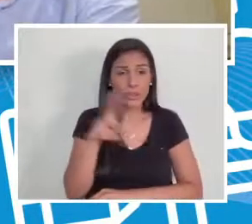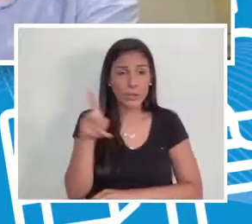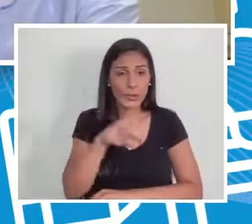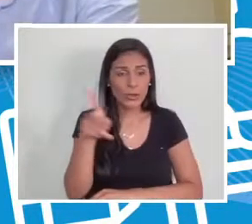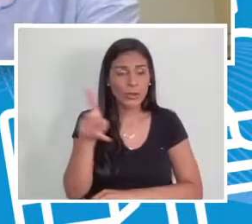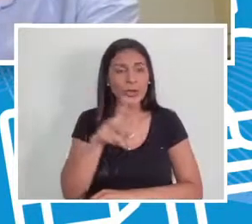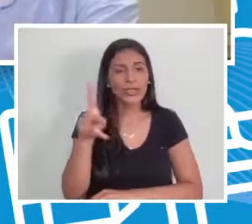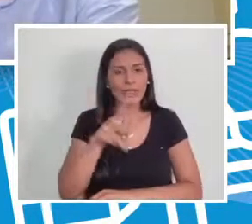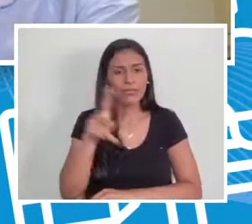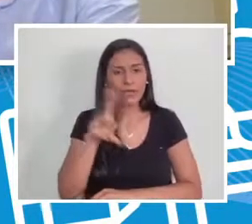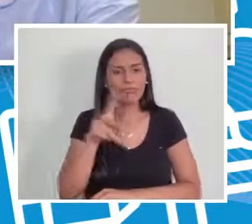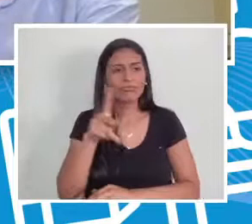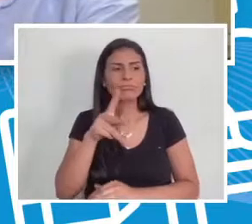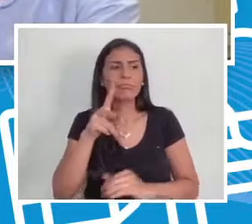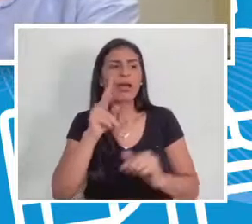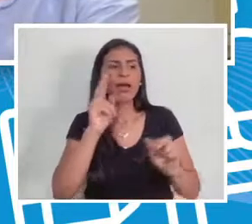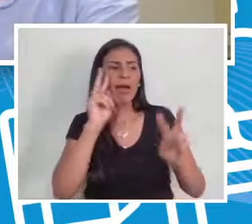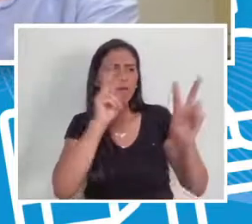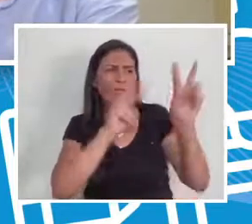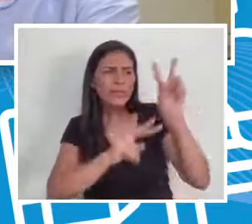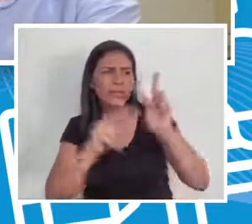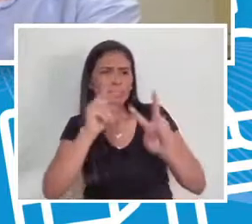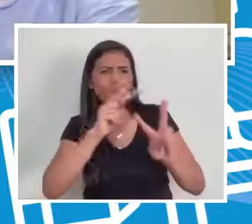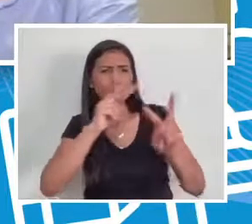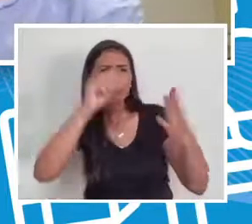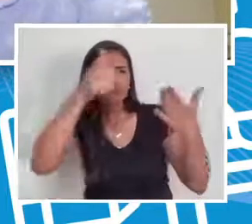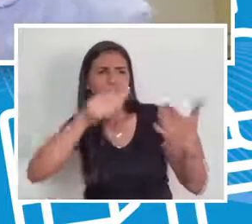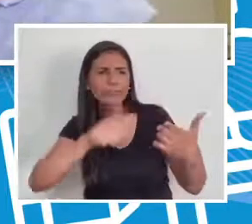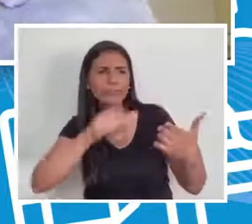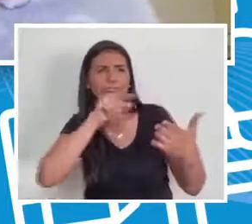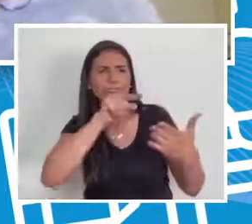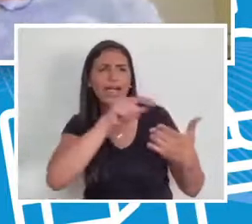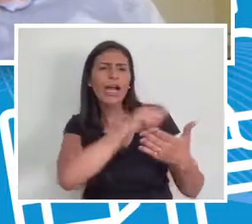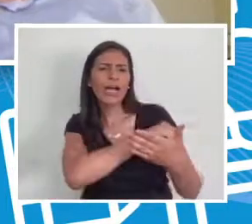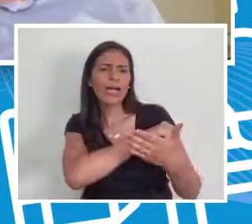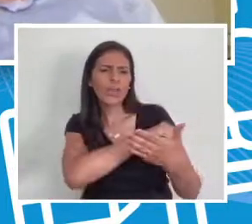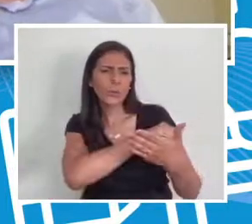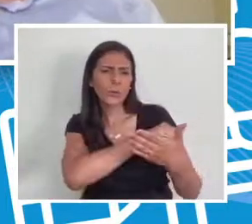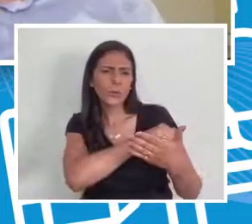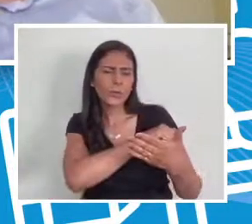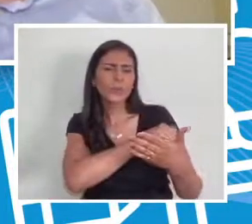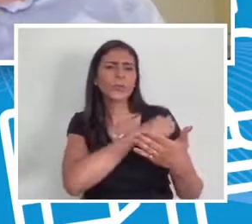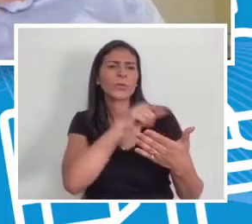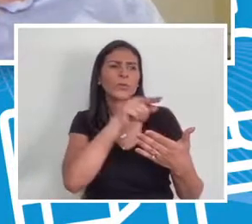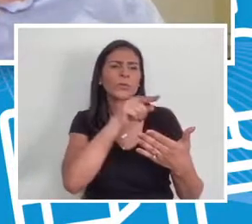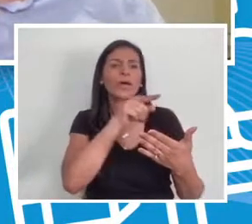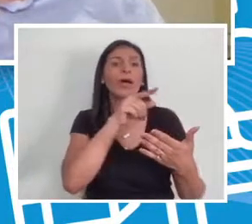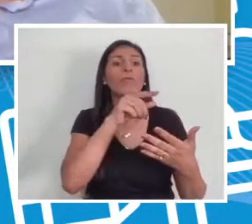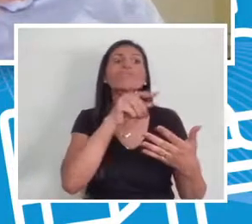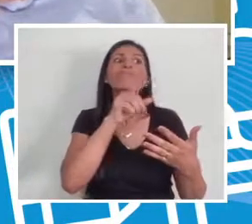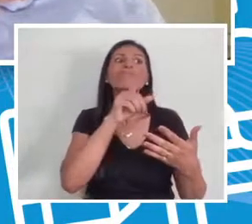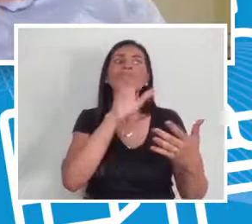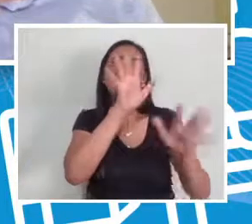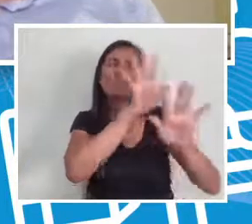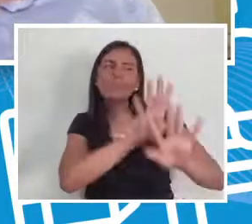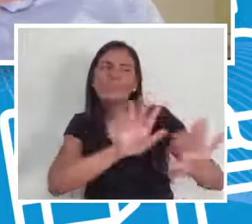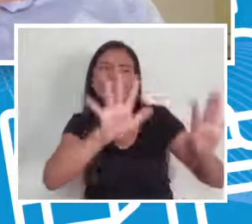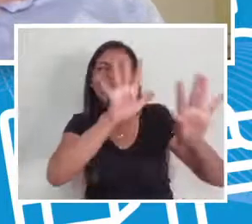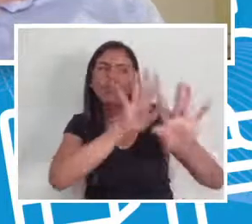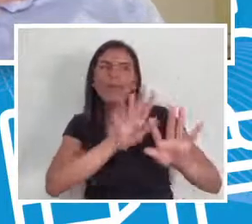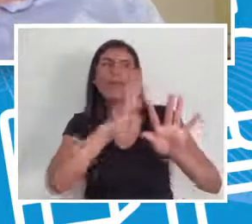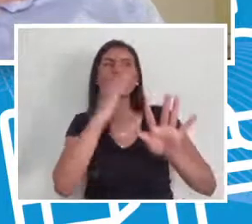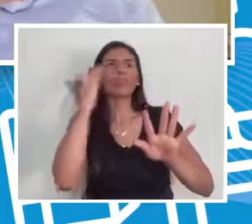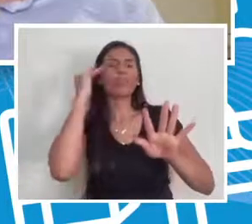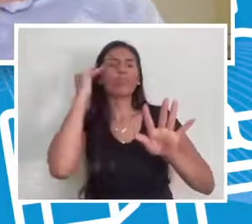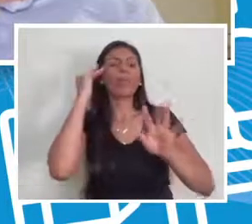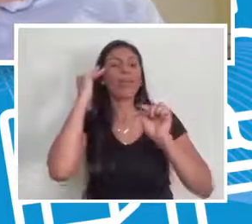acompanhando o estudante, ela é muito relevante, certo, para conseguir acompanhar o